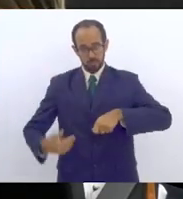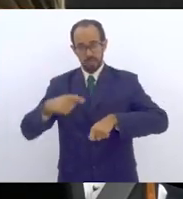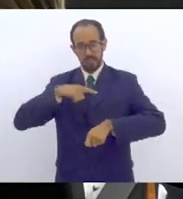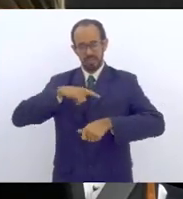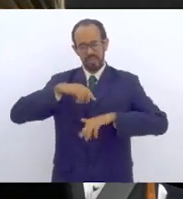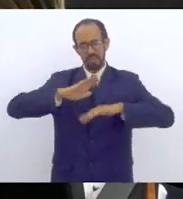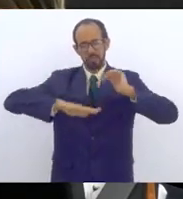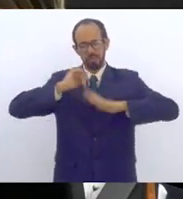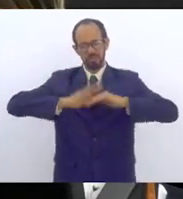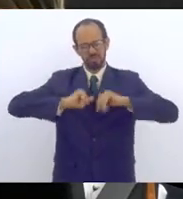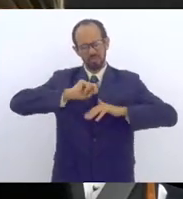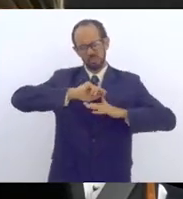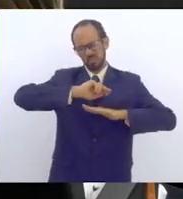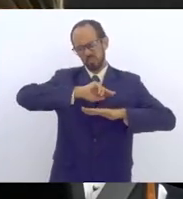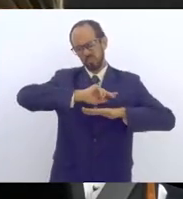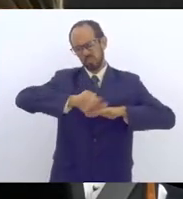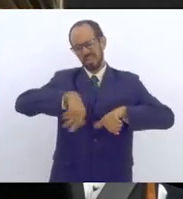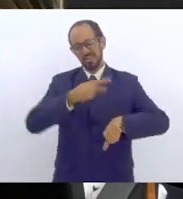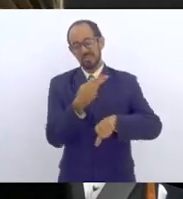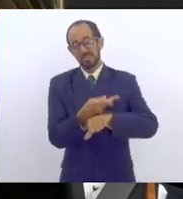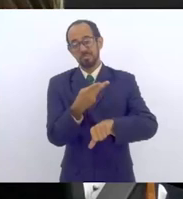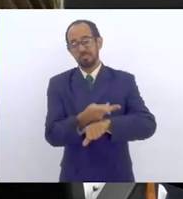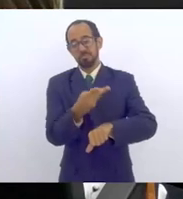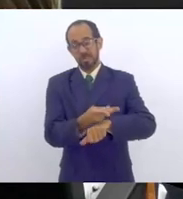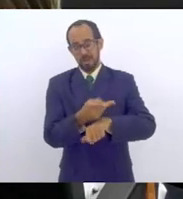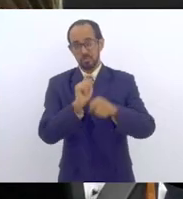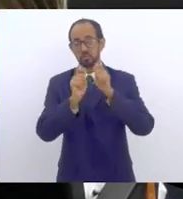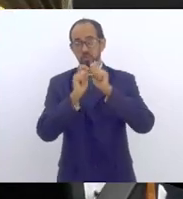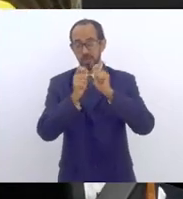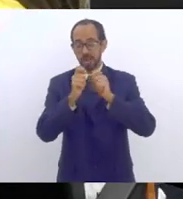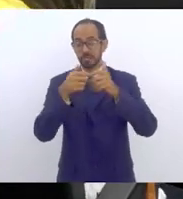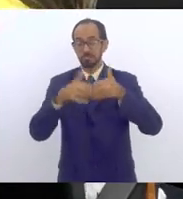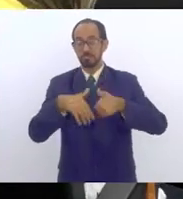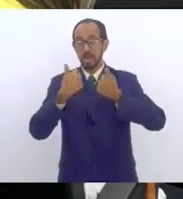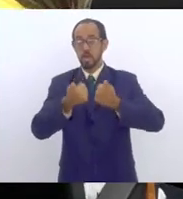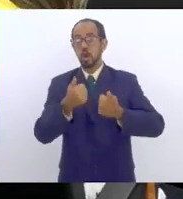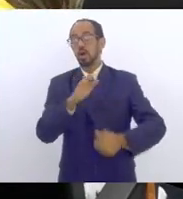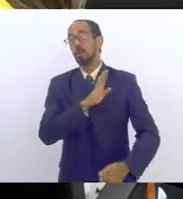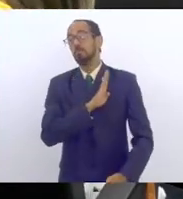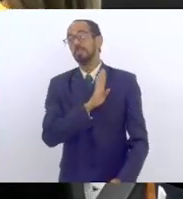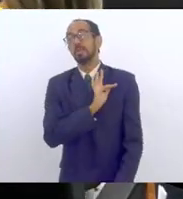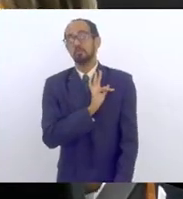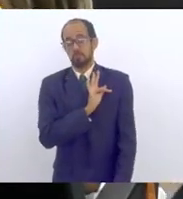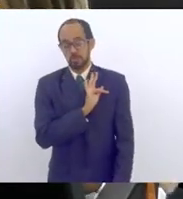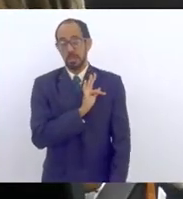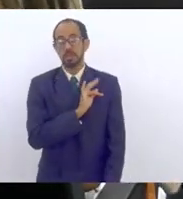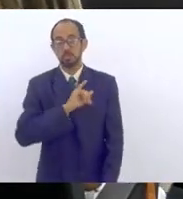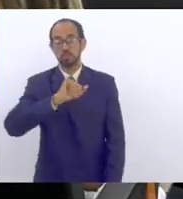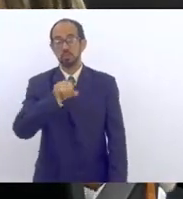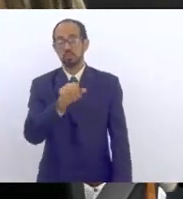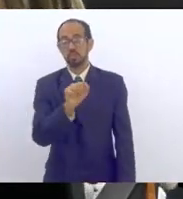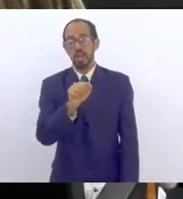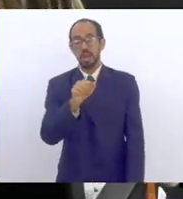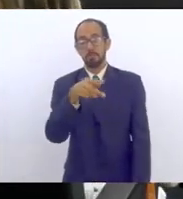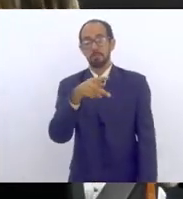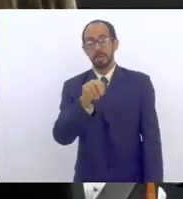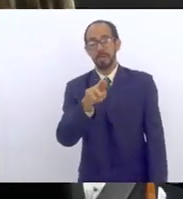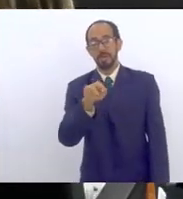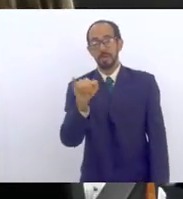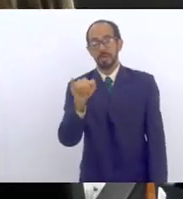profissional sendo premiado entre os melhores jornalistas da Batalha Fluminense pela Série Japeri 0.5